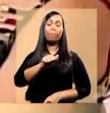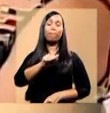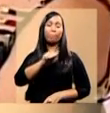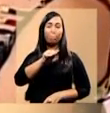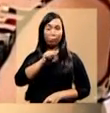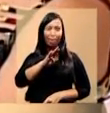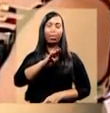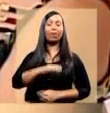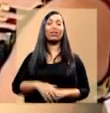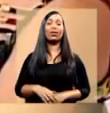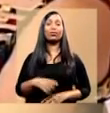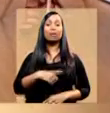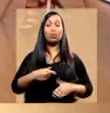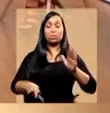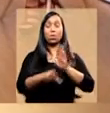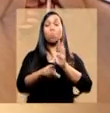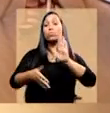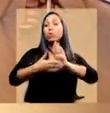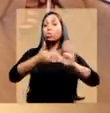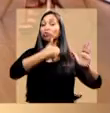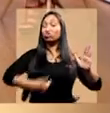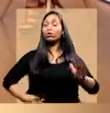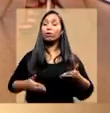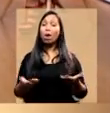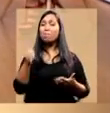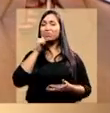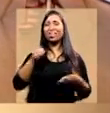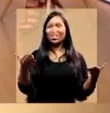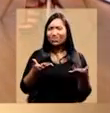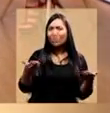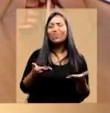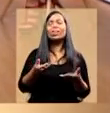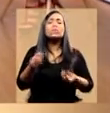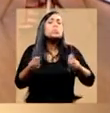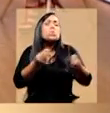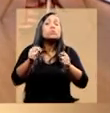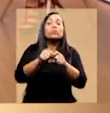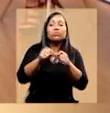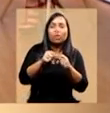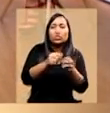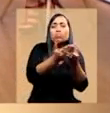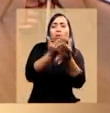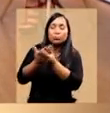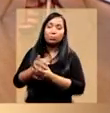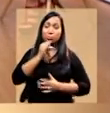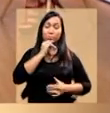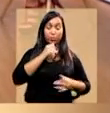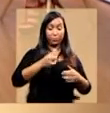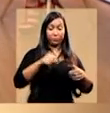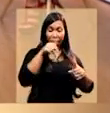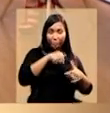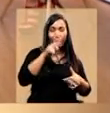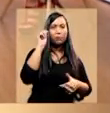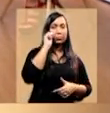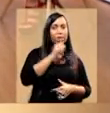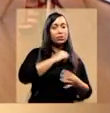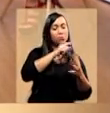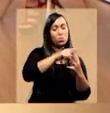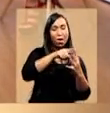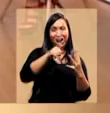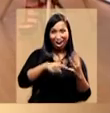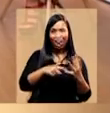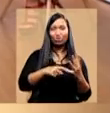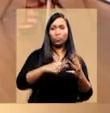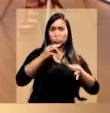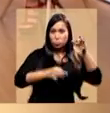Está no programa de governo. É assim, a mulher, agora, como que é feito esses processos? Rio Preto, vamos ver,